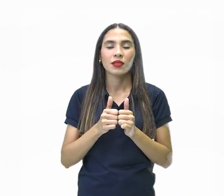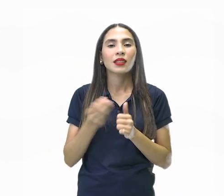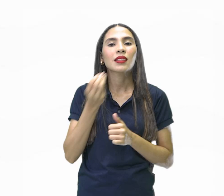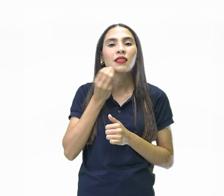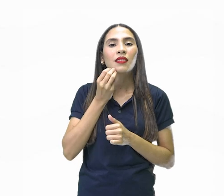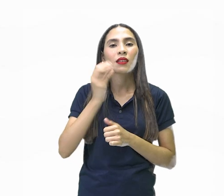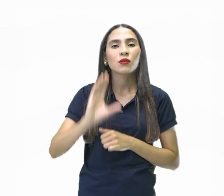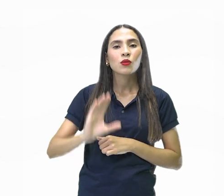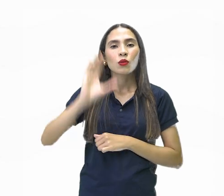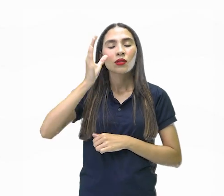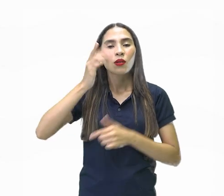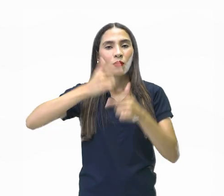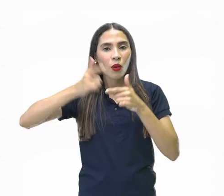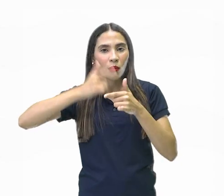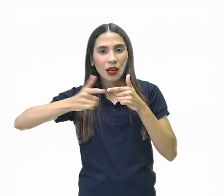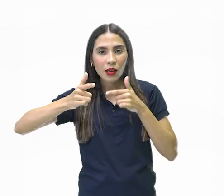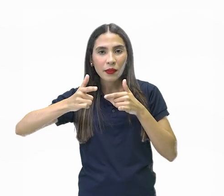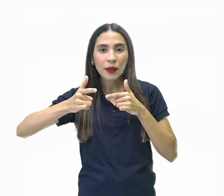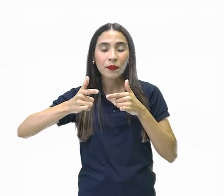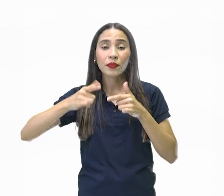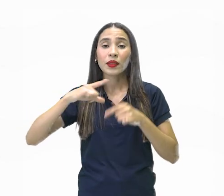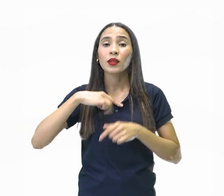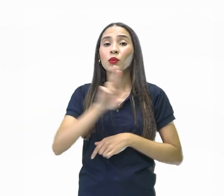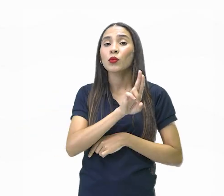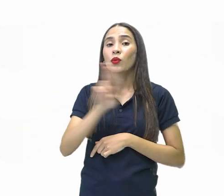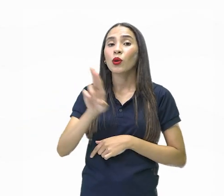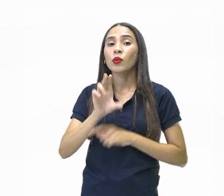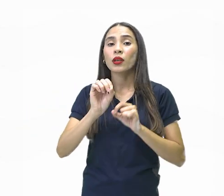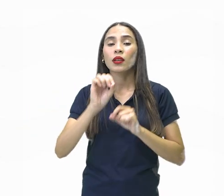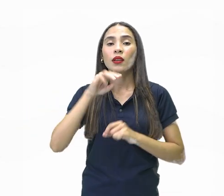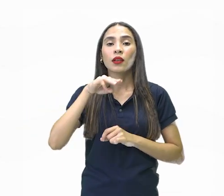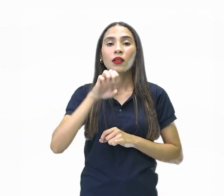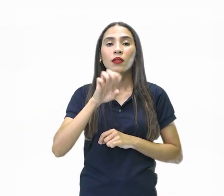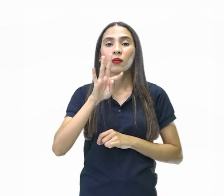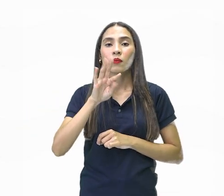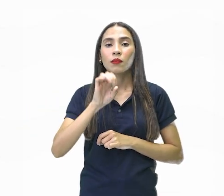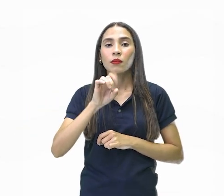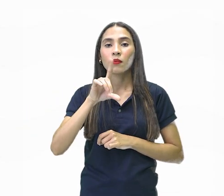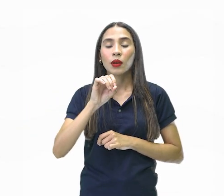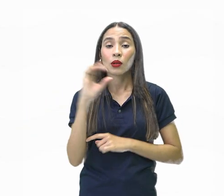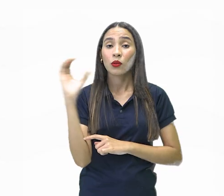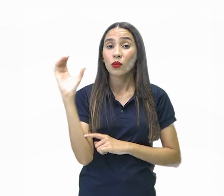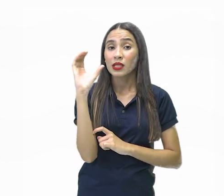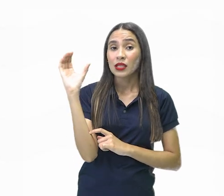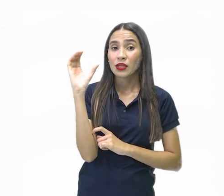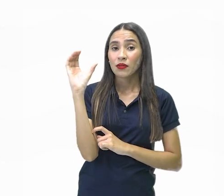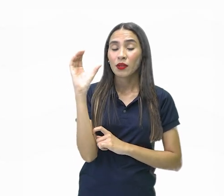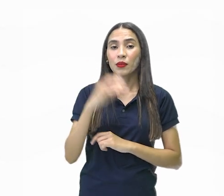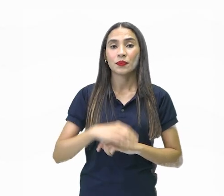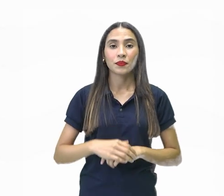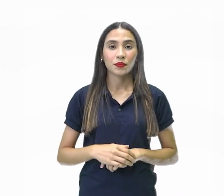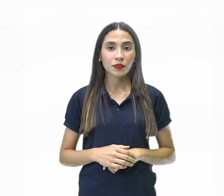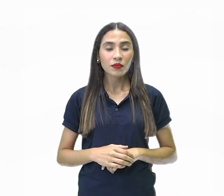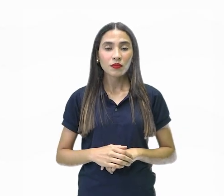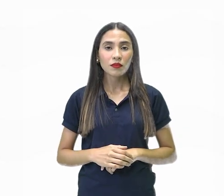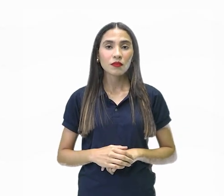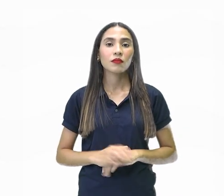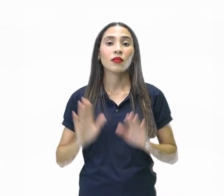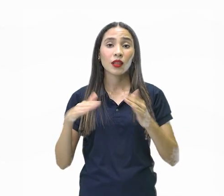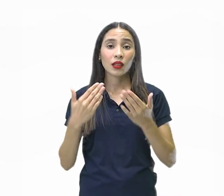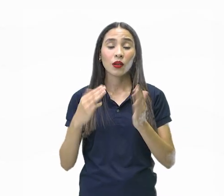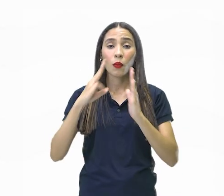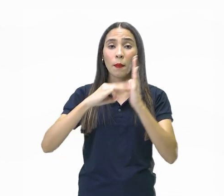para soluções de problemas chamada de método científico.